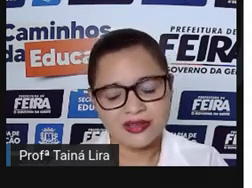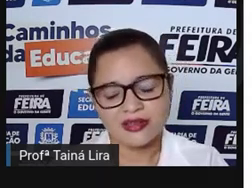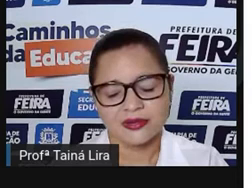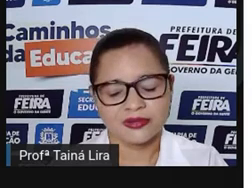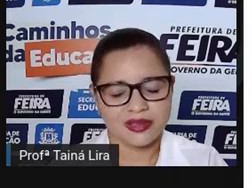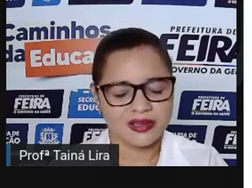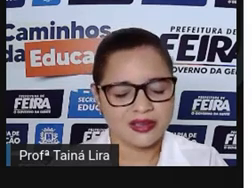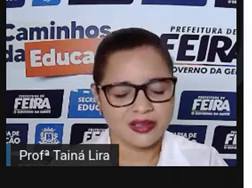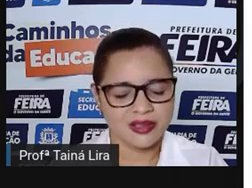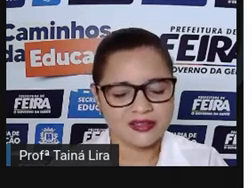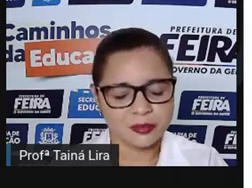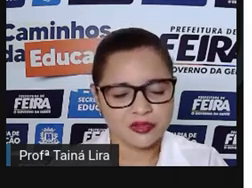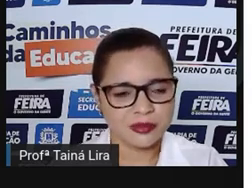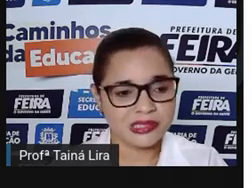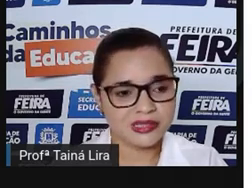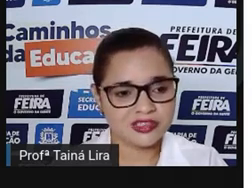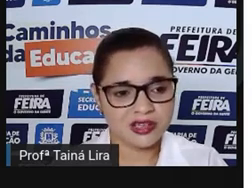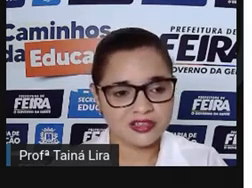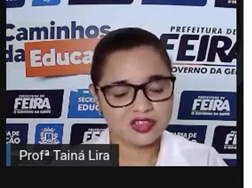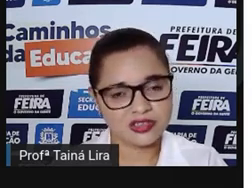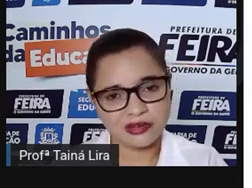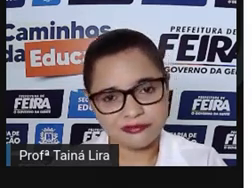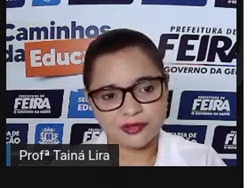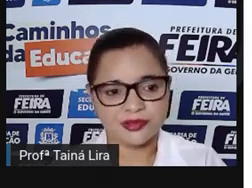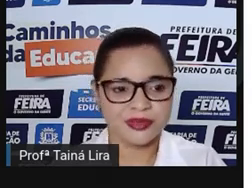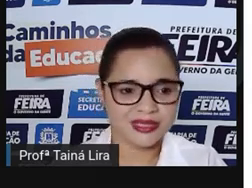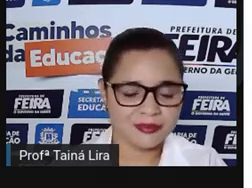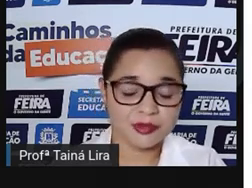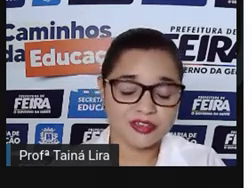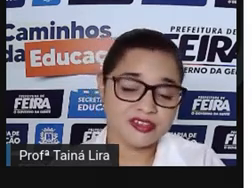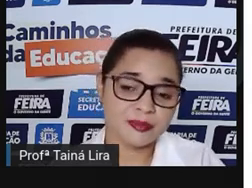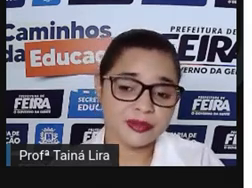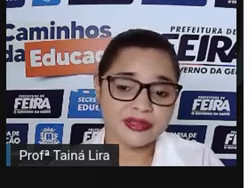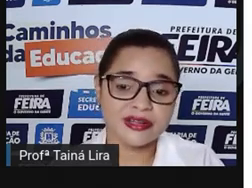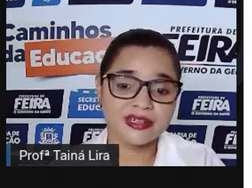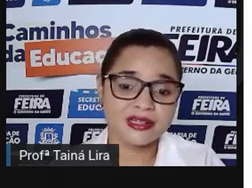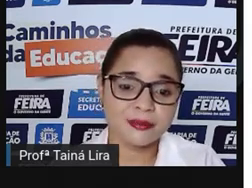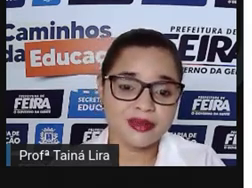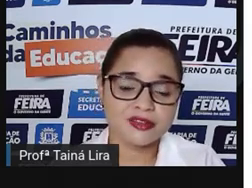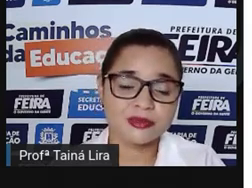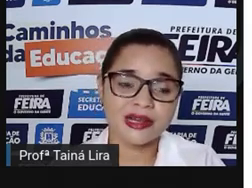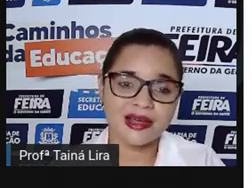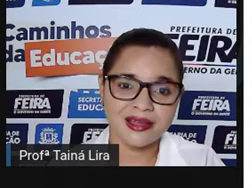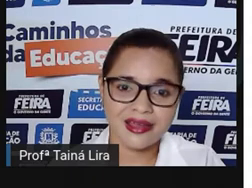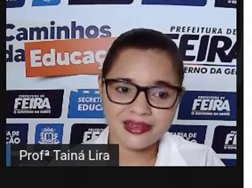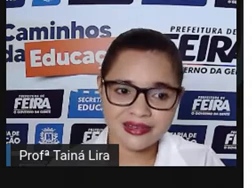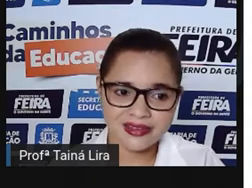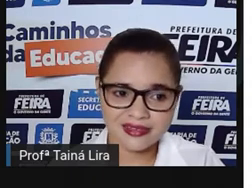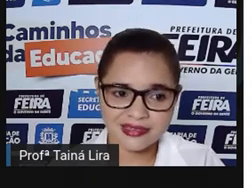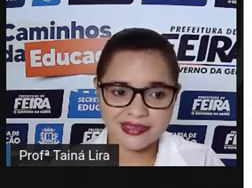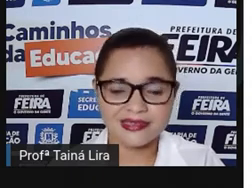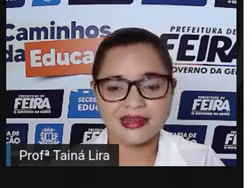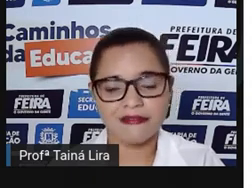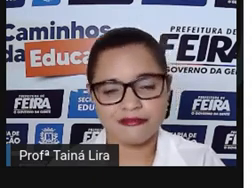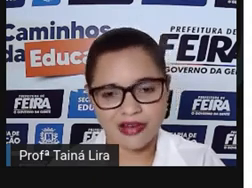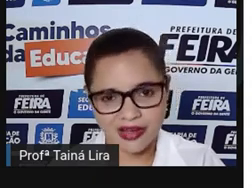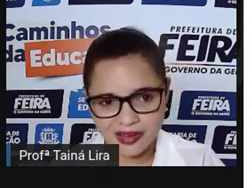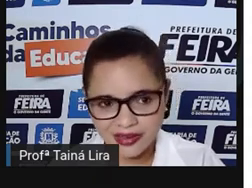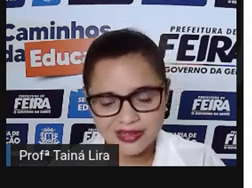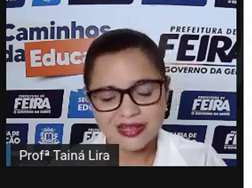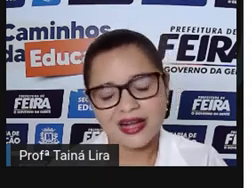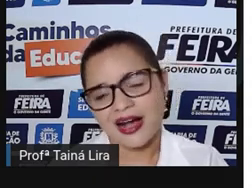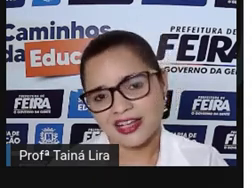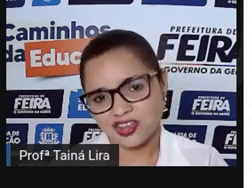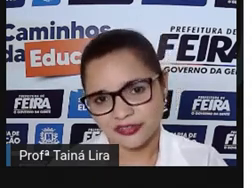né, essa possibilidade de tirar foto e mandar por WhatsApp, teria que ir mesmo lá na casa dele